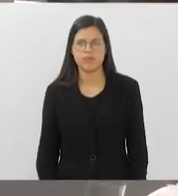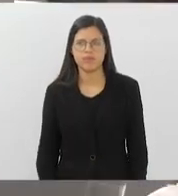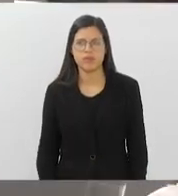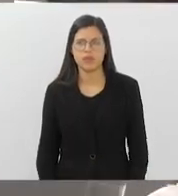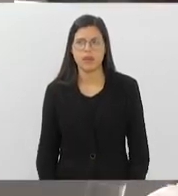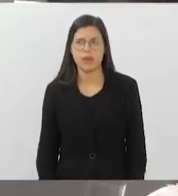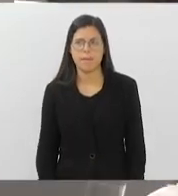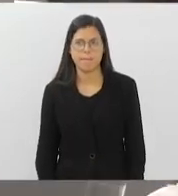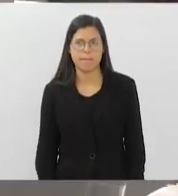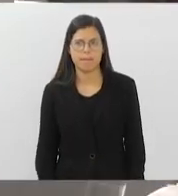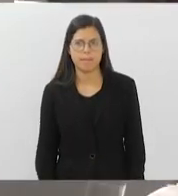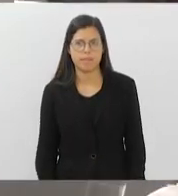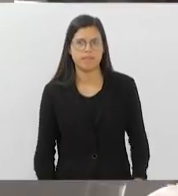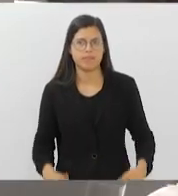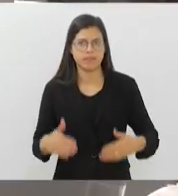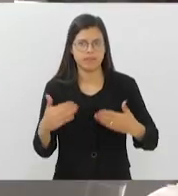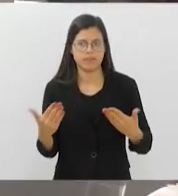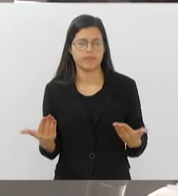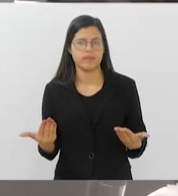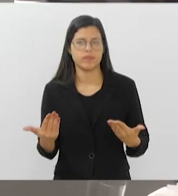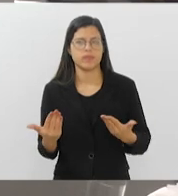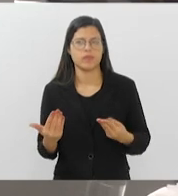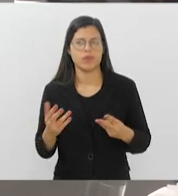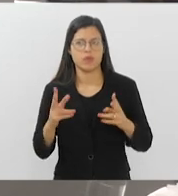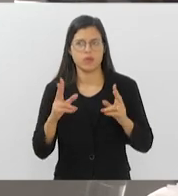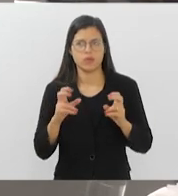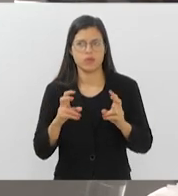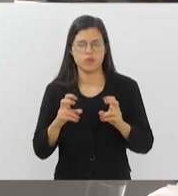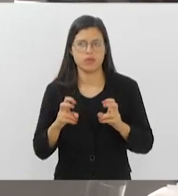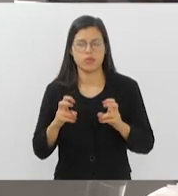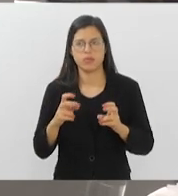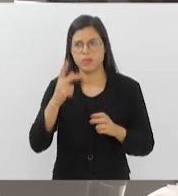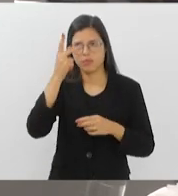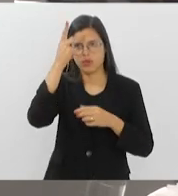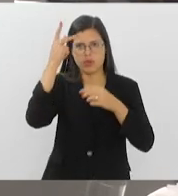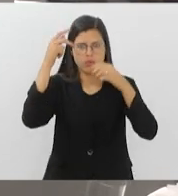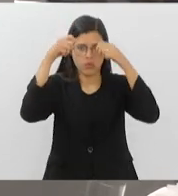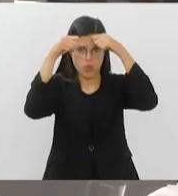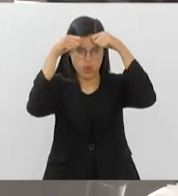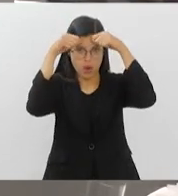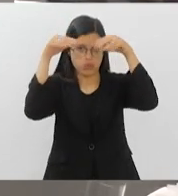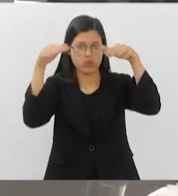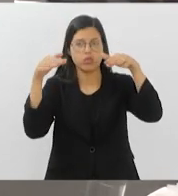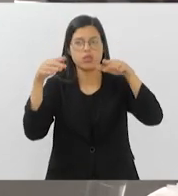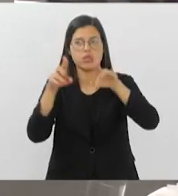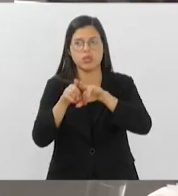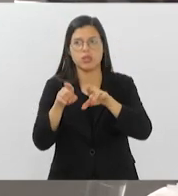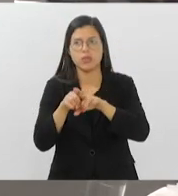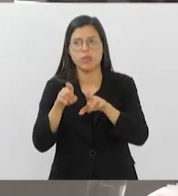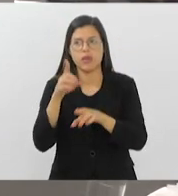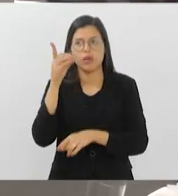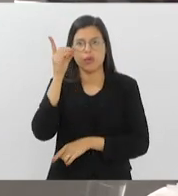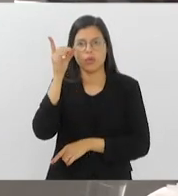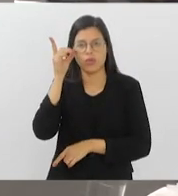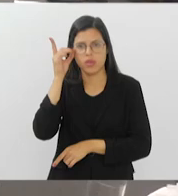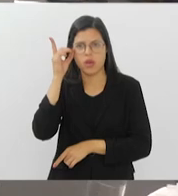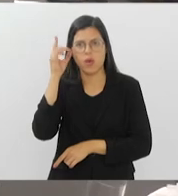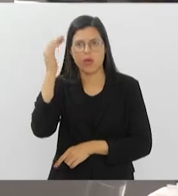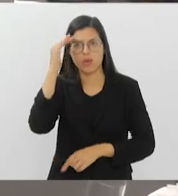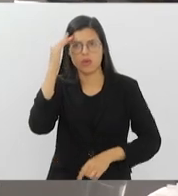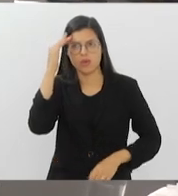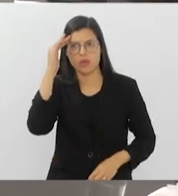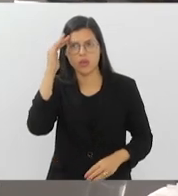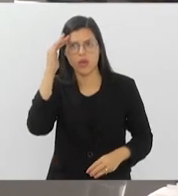redundância... Em relação à pessoa com espectro autista e a síndrome de Down, é porque entendo perfeitamente que já